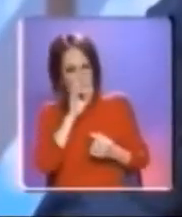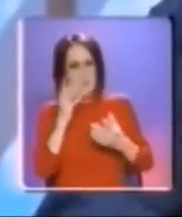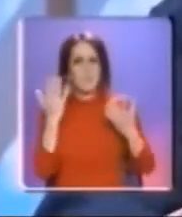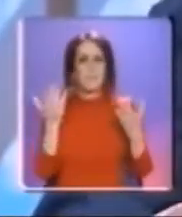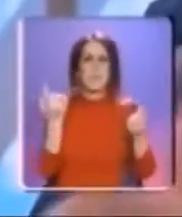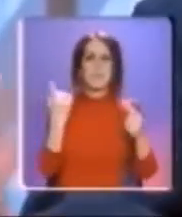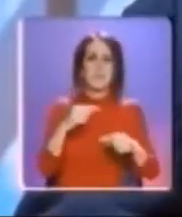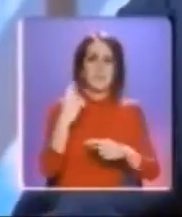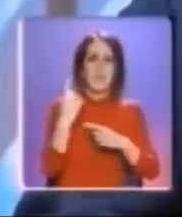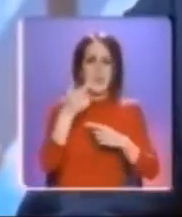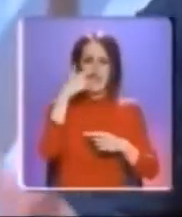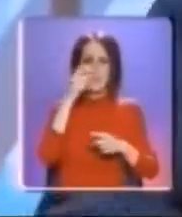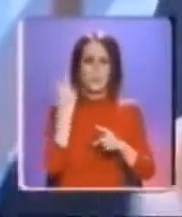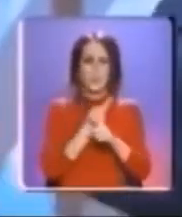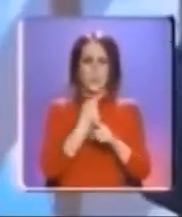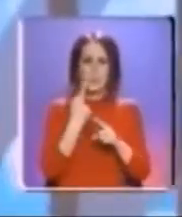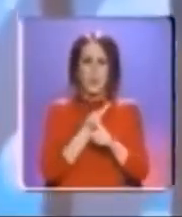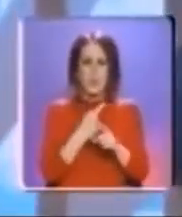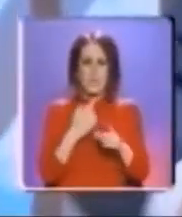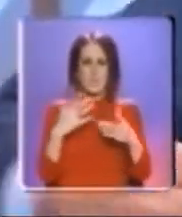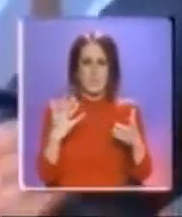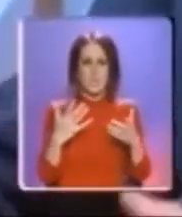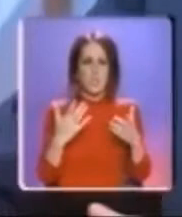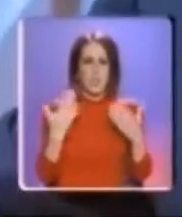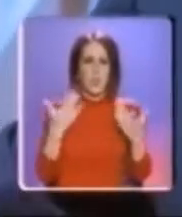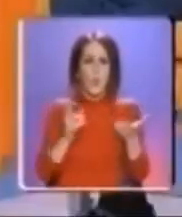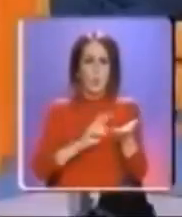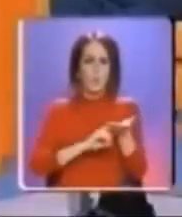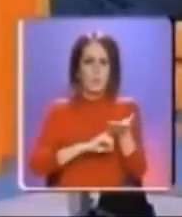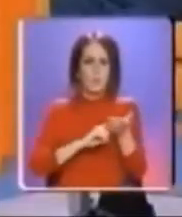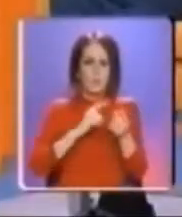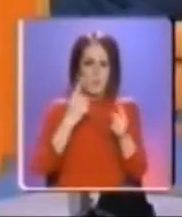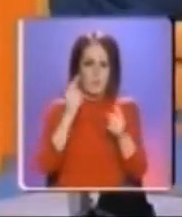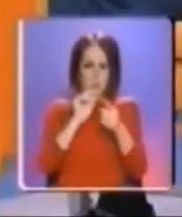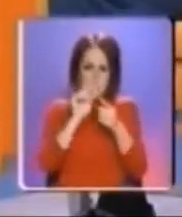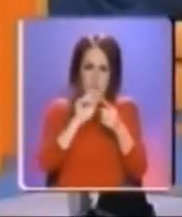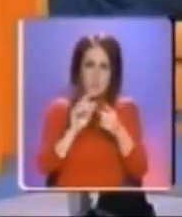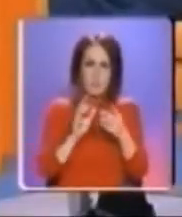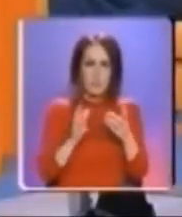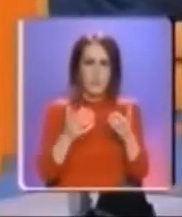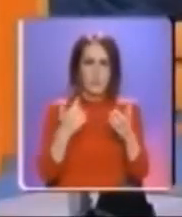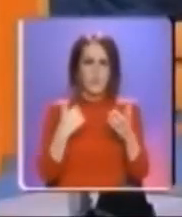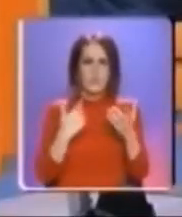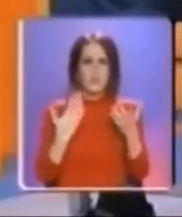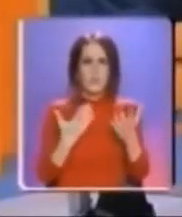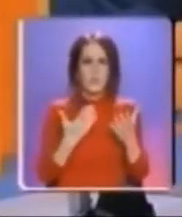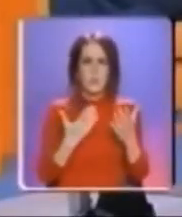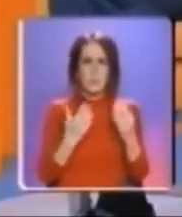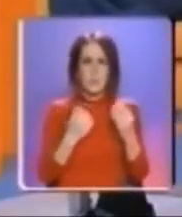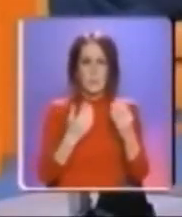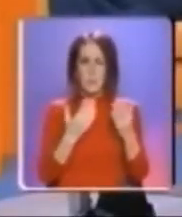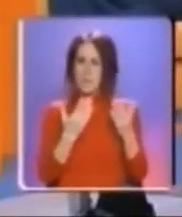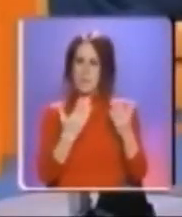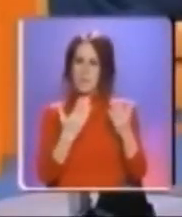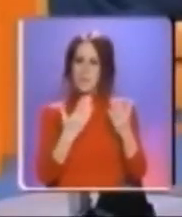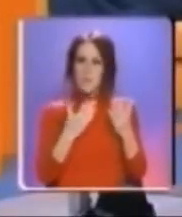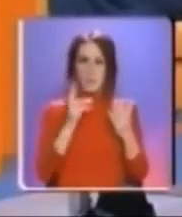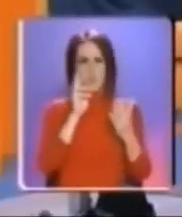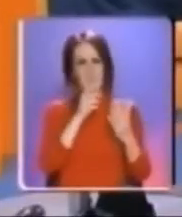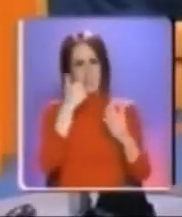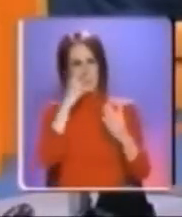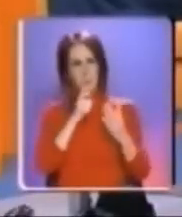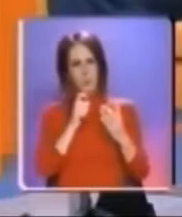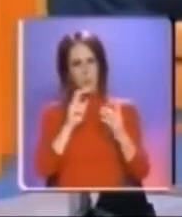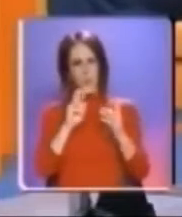determinadas pessoas com uma certa personal irá que encara um uso não de uma maneira